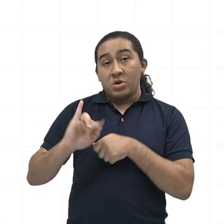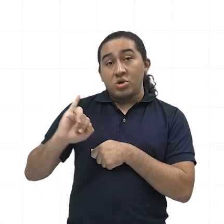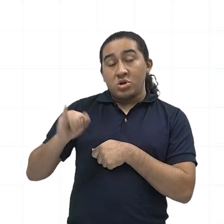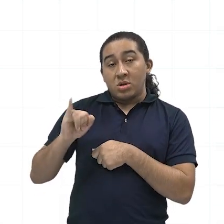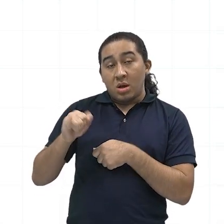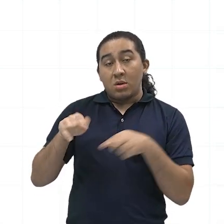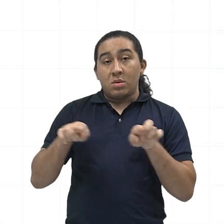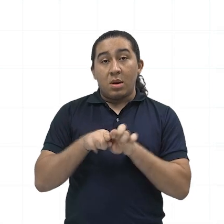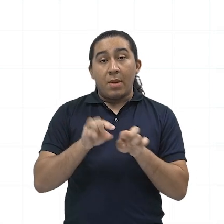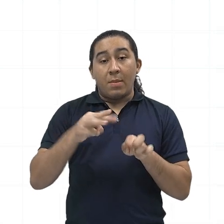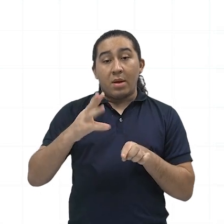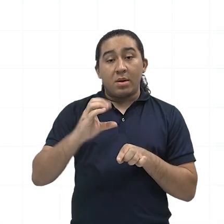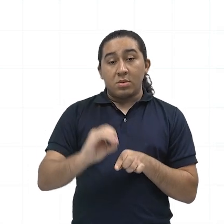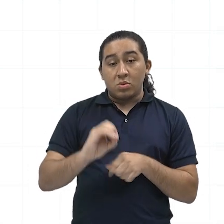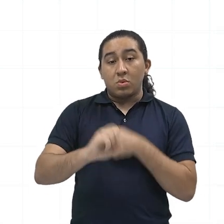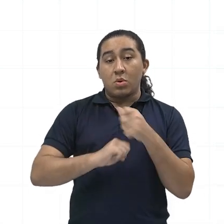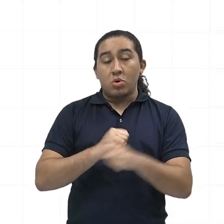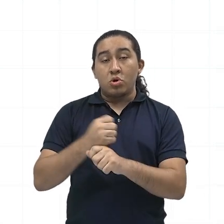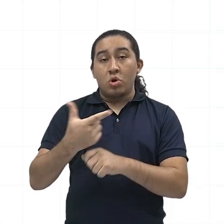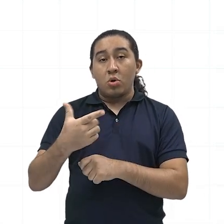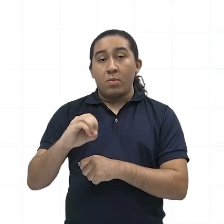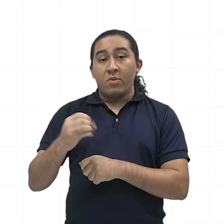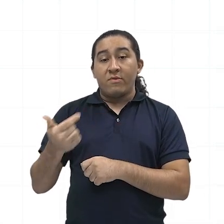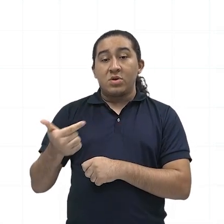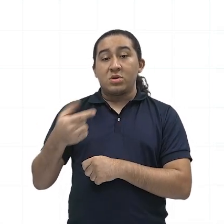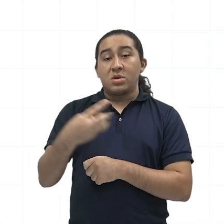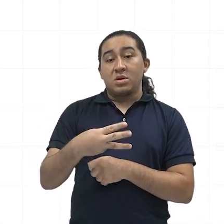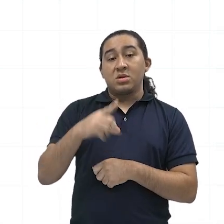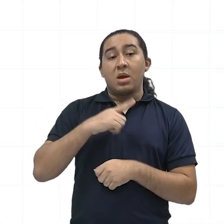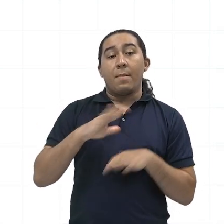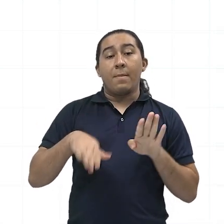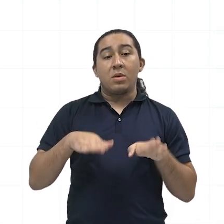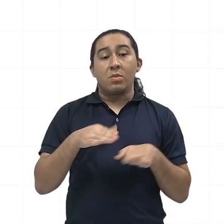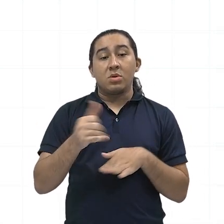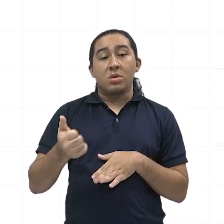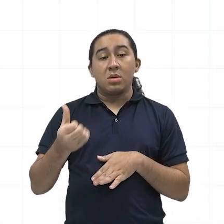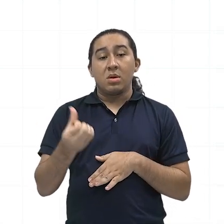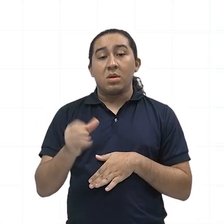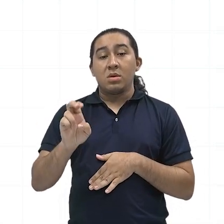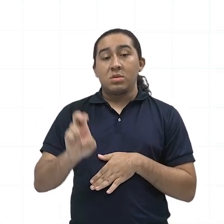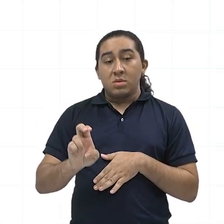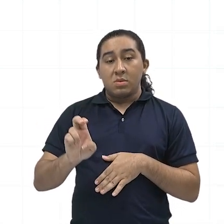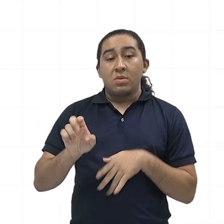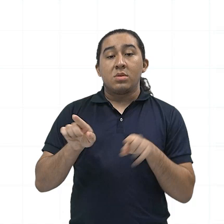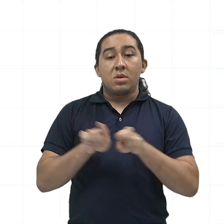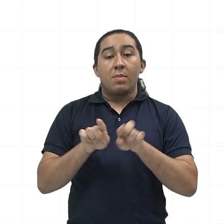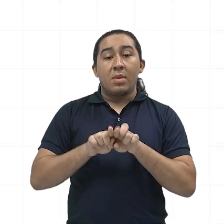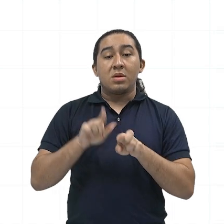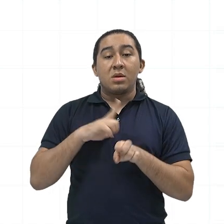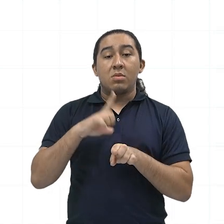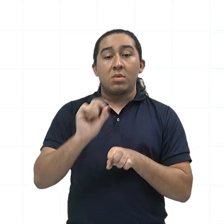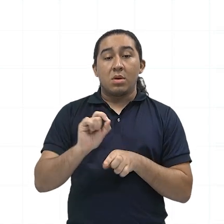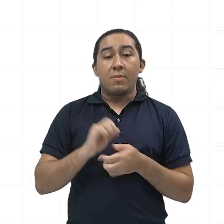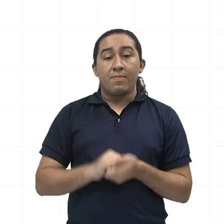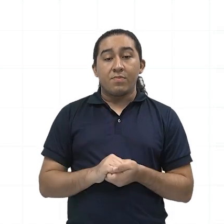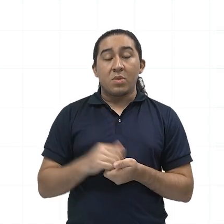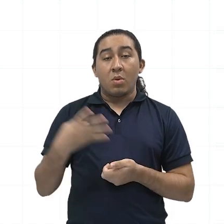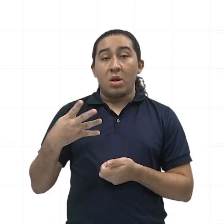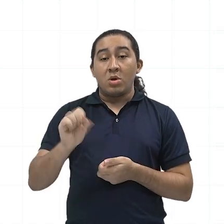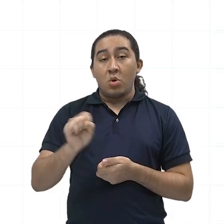o número de casos novos de HIV chegou a 165 casos, né? E houve o diagnóstico